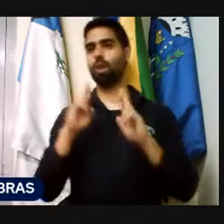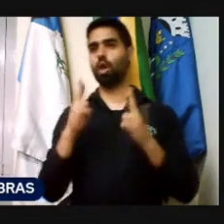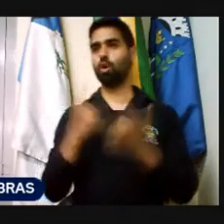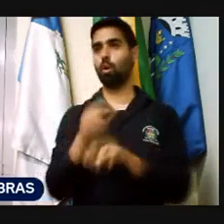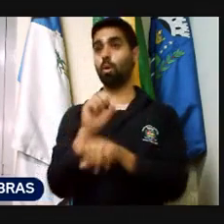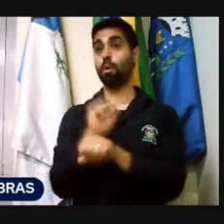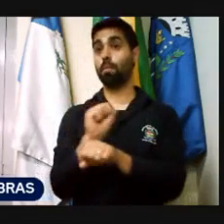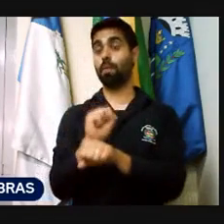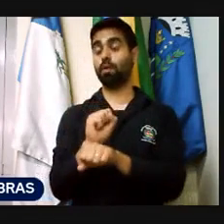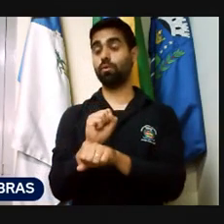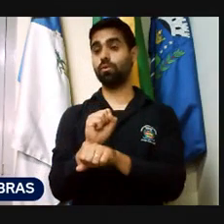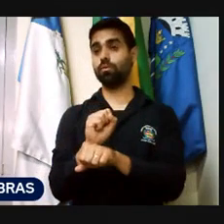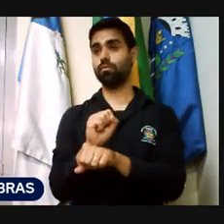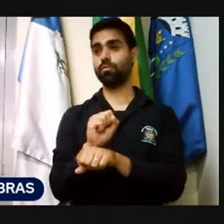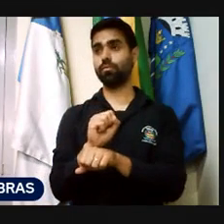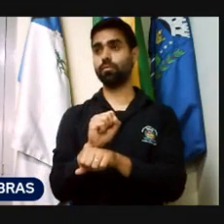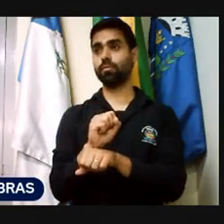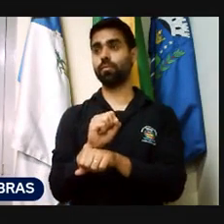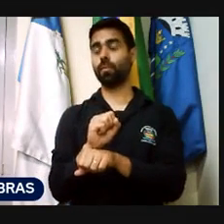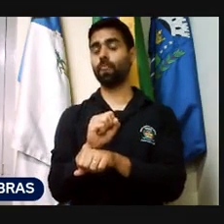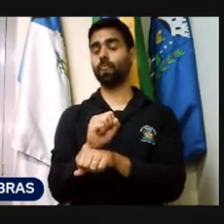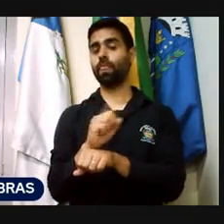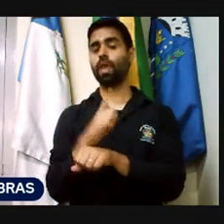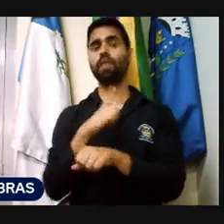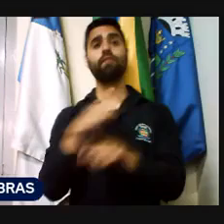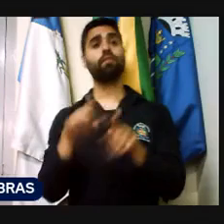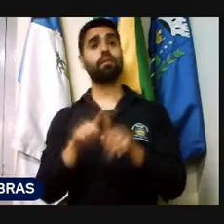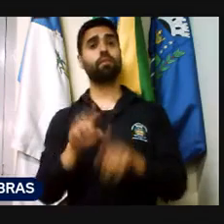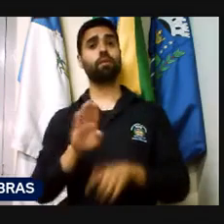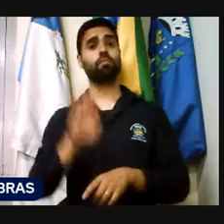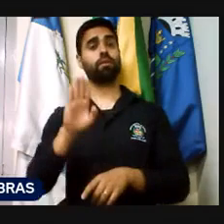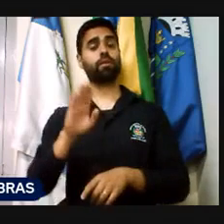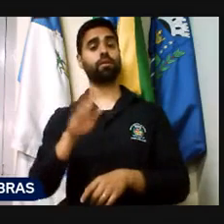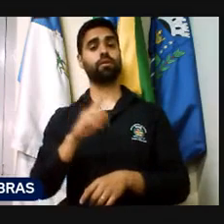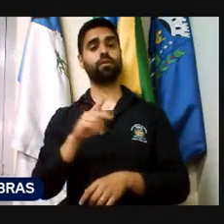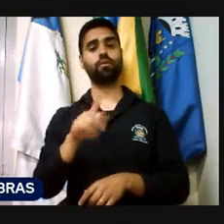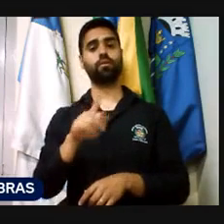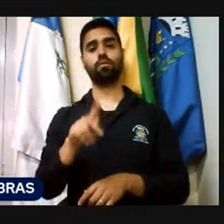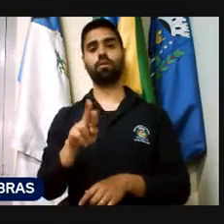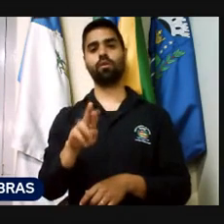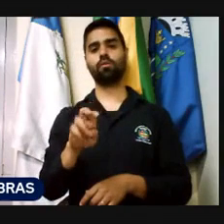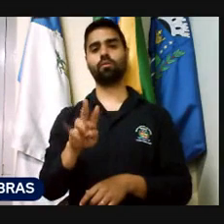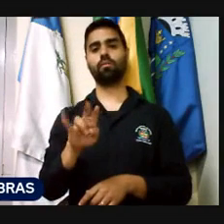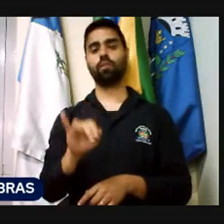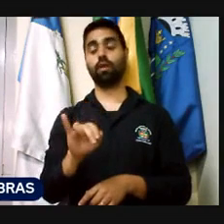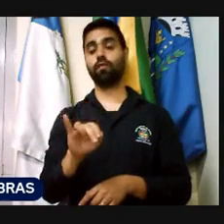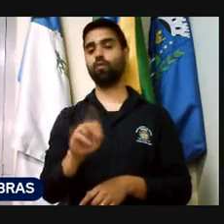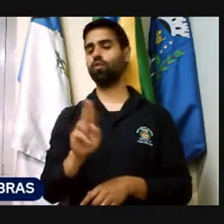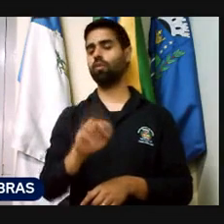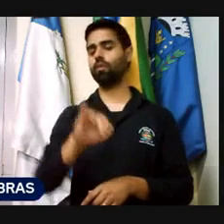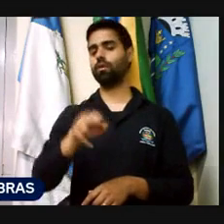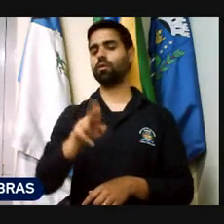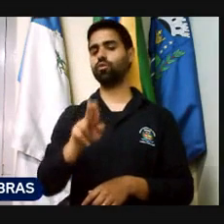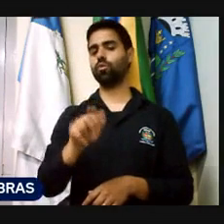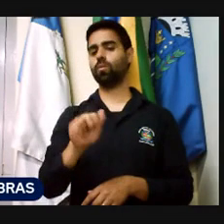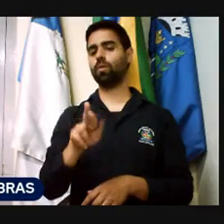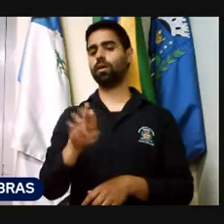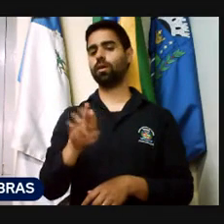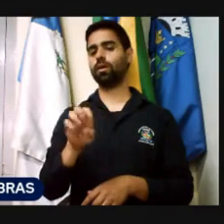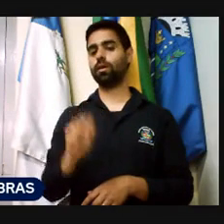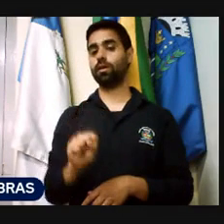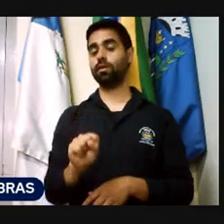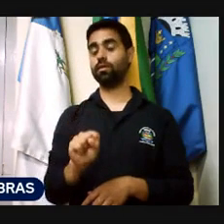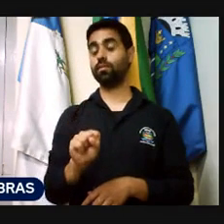suspendemos a reunião, nós estivemos com o presidente do PREV de Valença, o senhor Juarez Gomes,